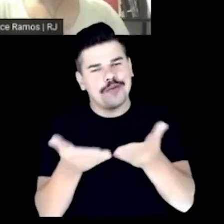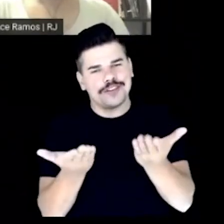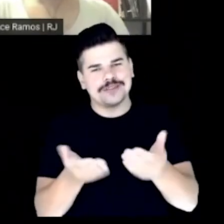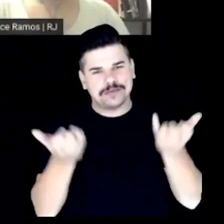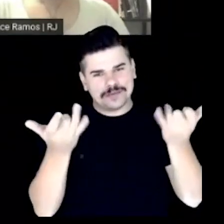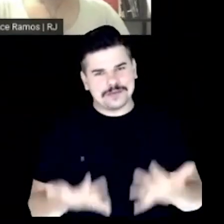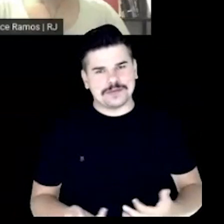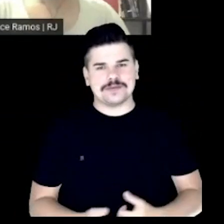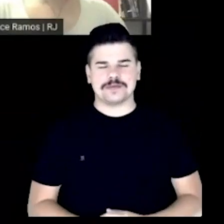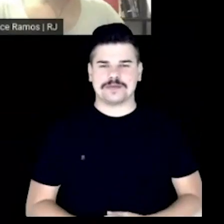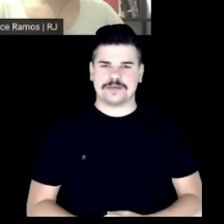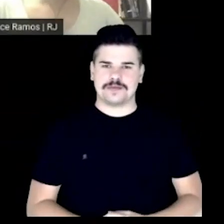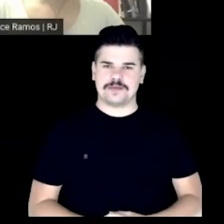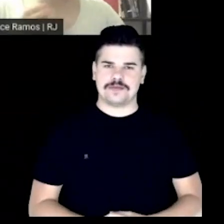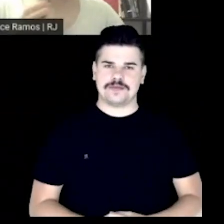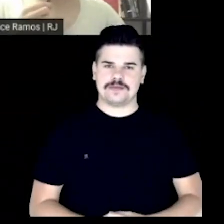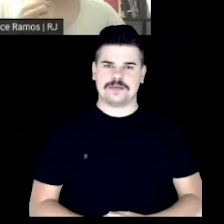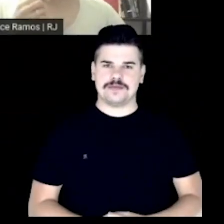foi todo esse processo, por favor?